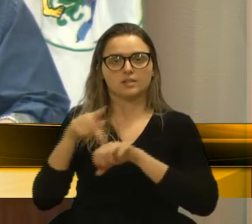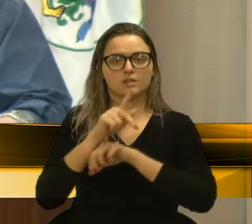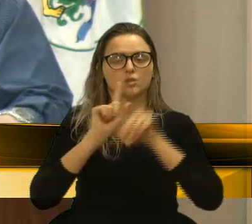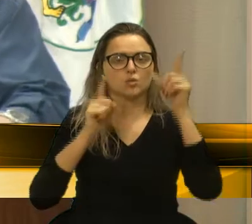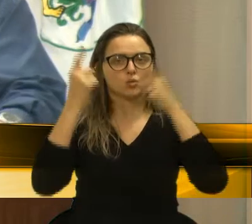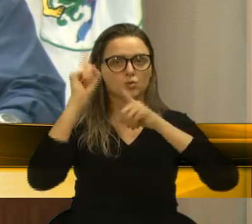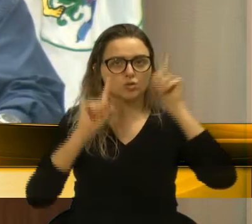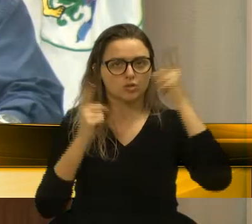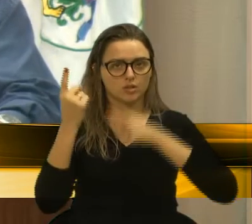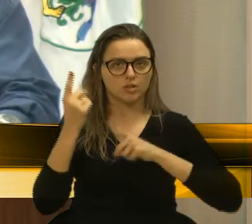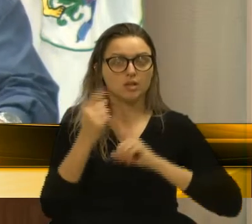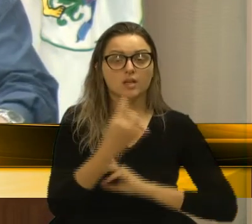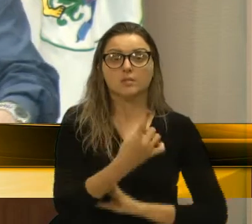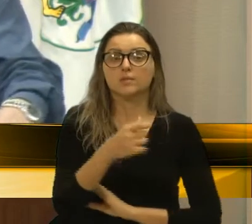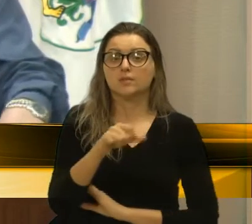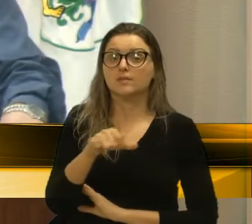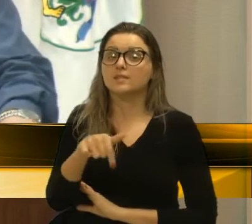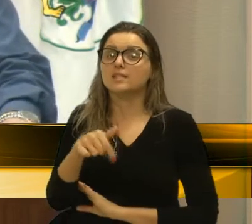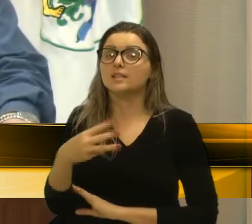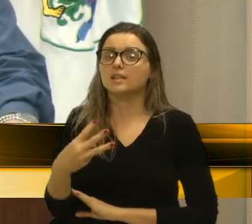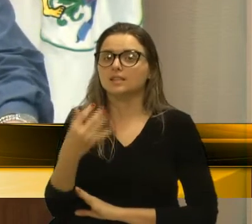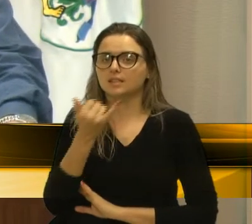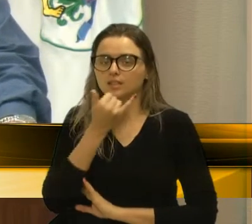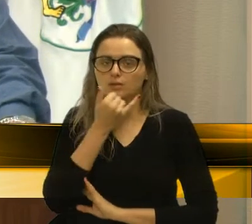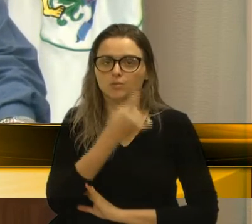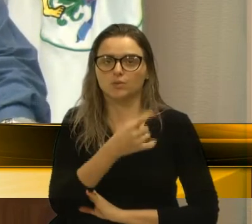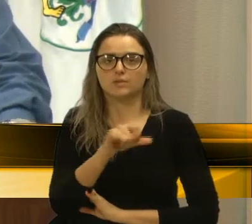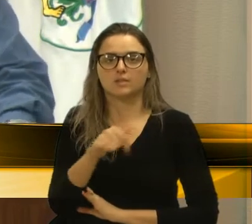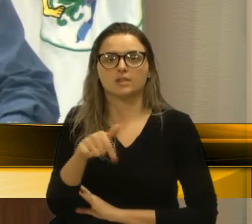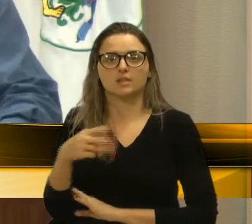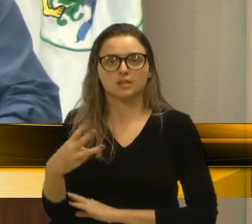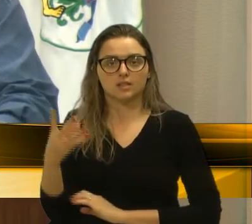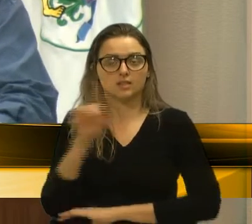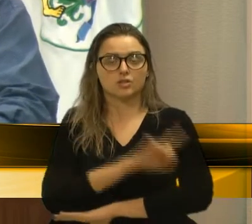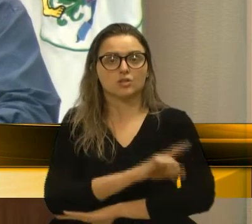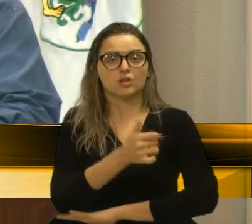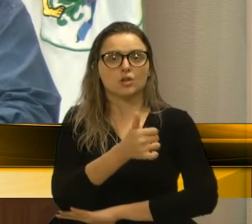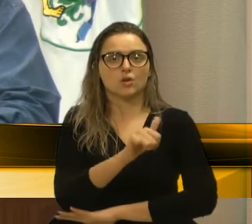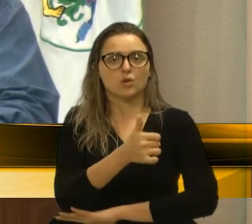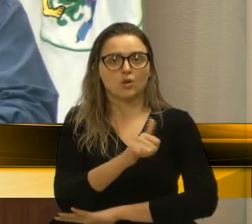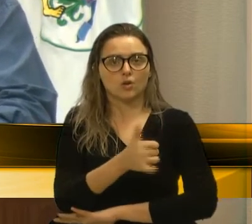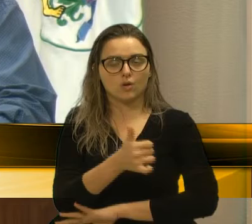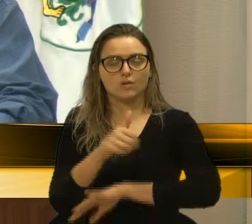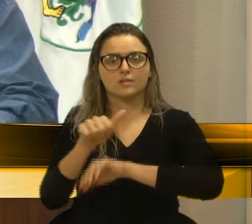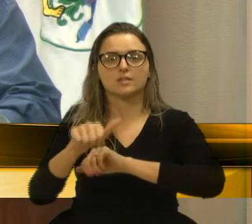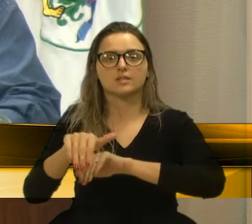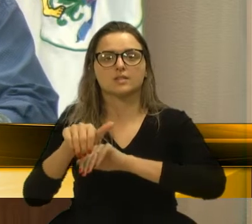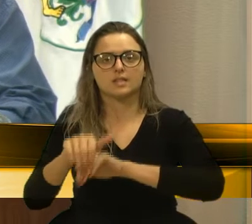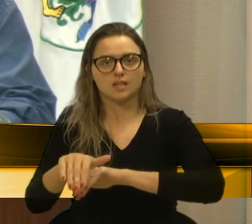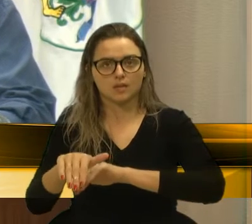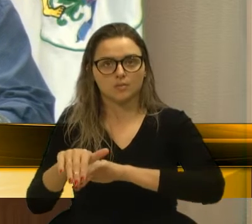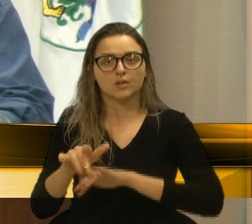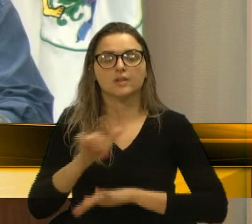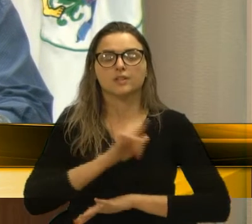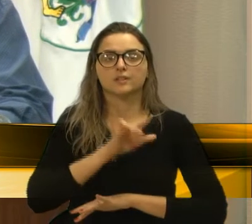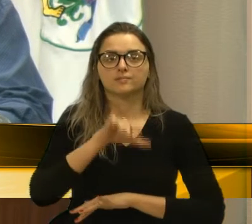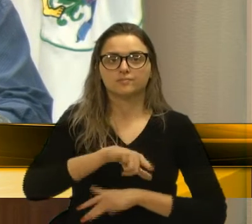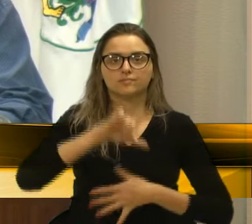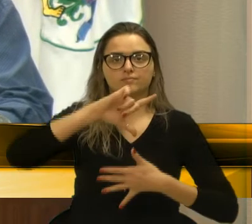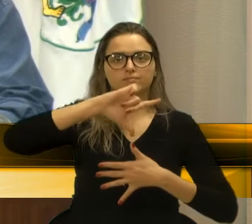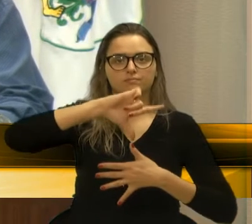em 1973, no dia 11 de setembro, se estabeleceu na América